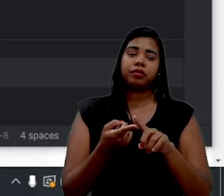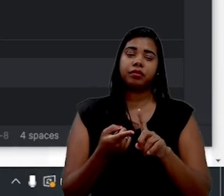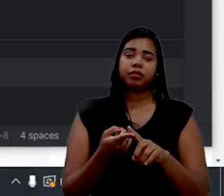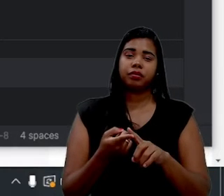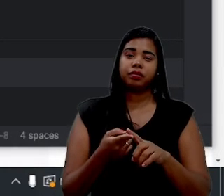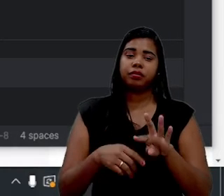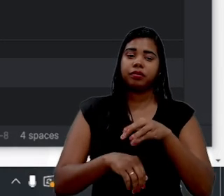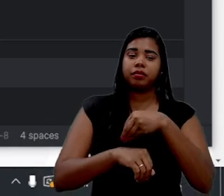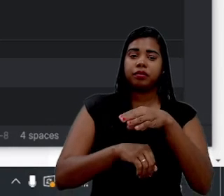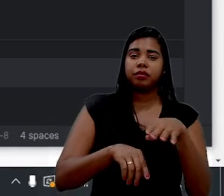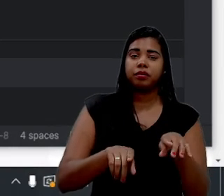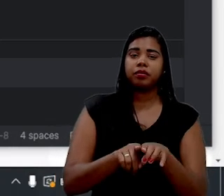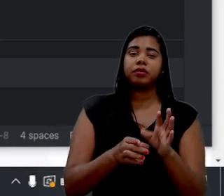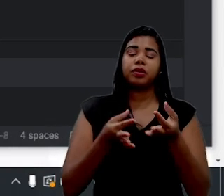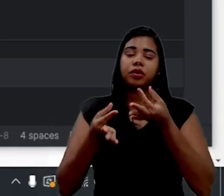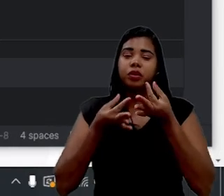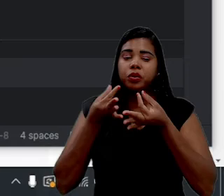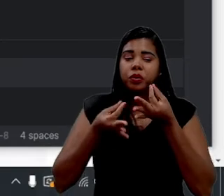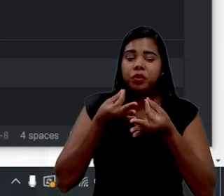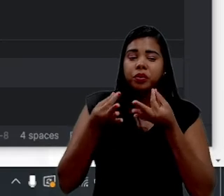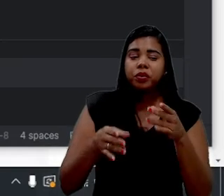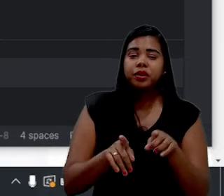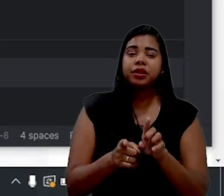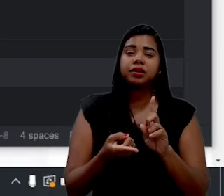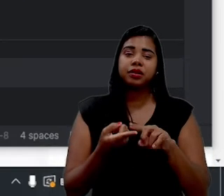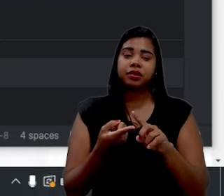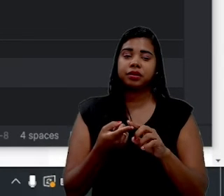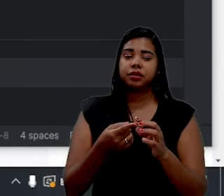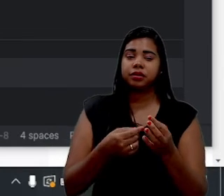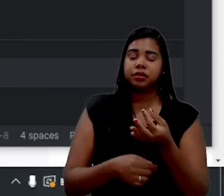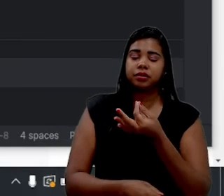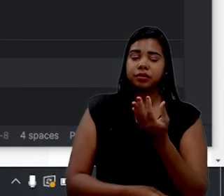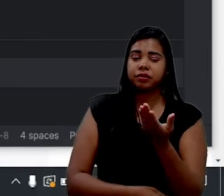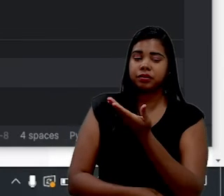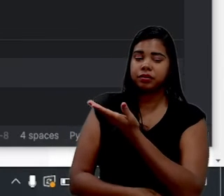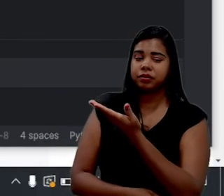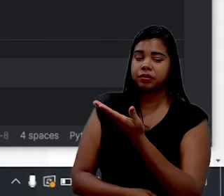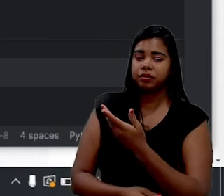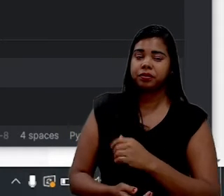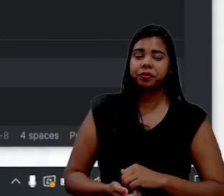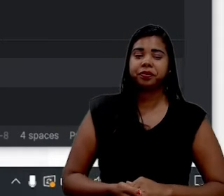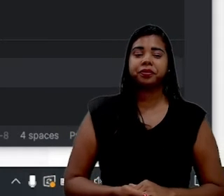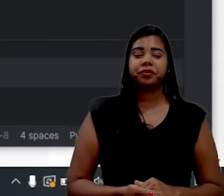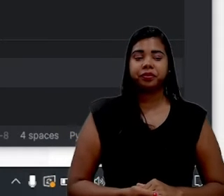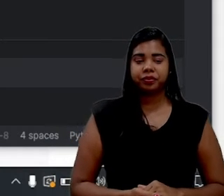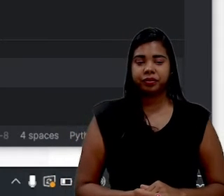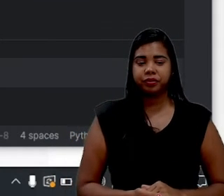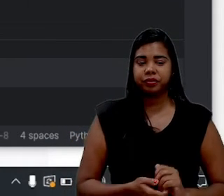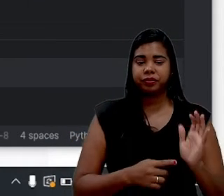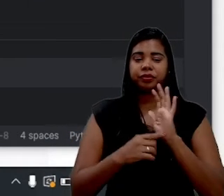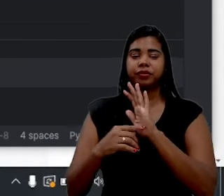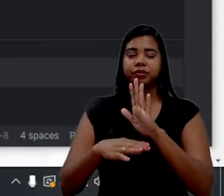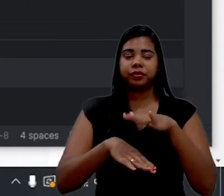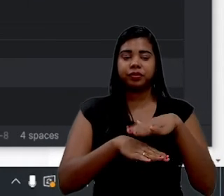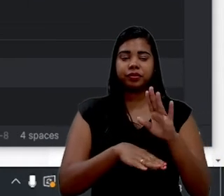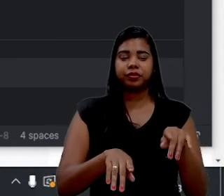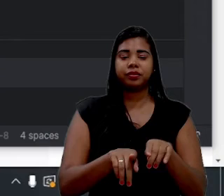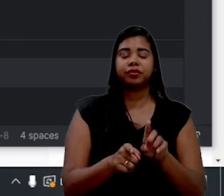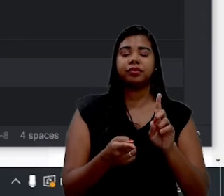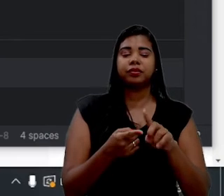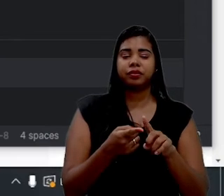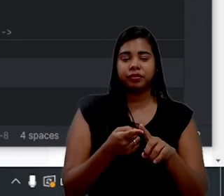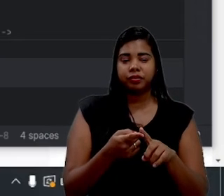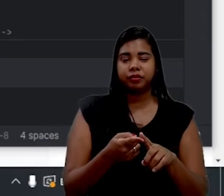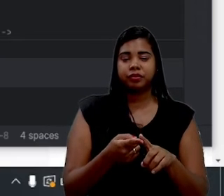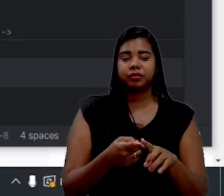ver essa questão de comentar, coloca, né? Eu posso ajudar vocês, só para ficar de uma forma mais didática,